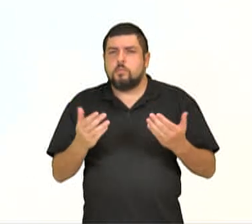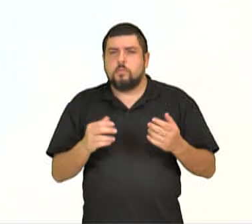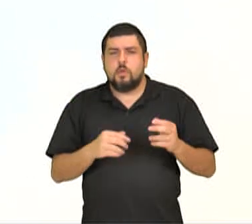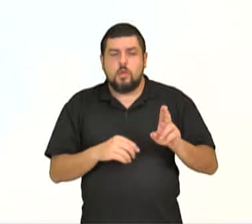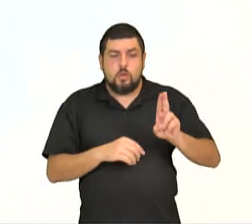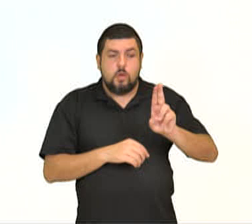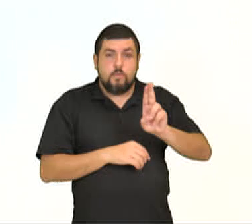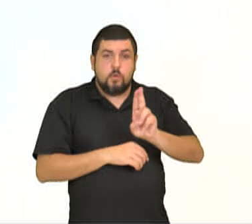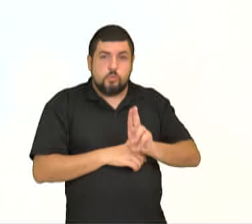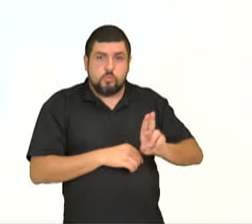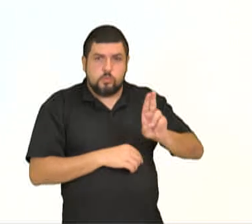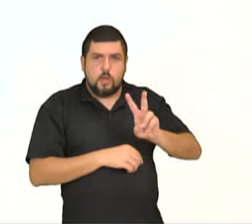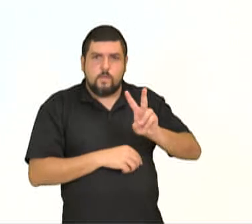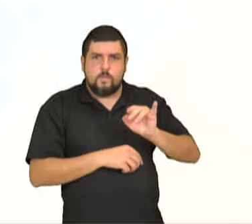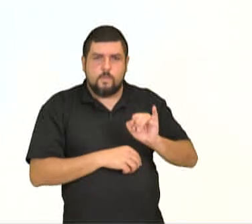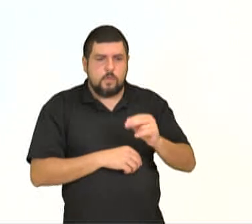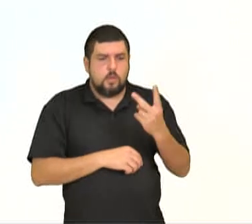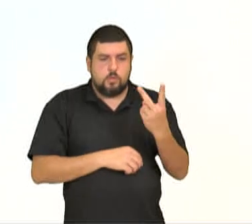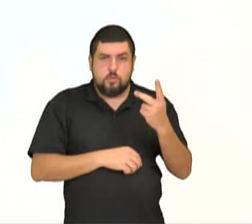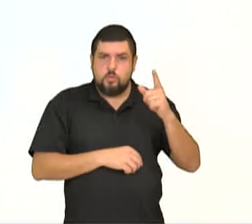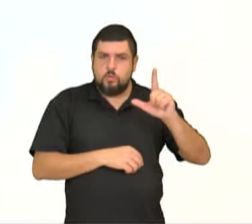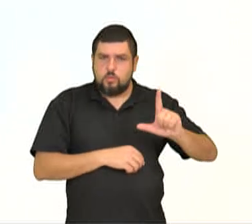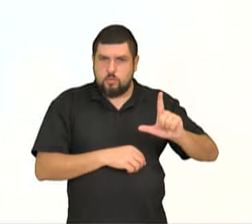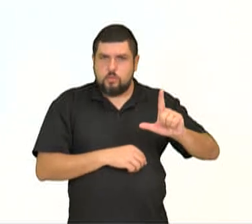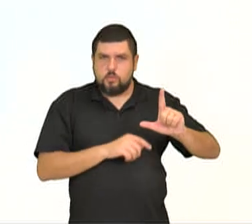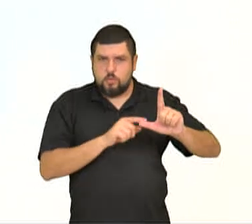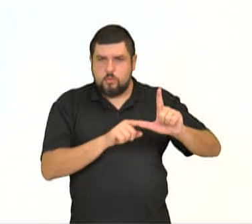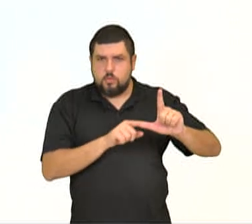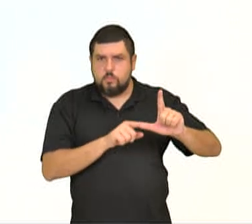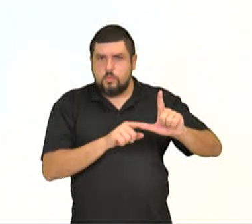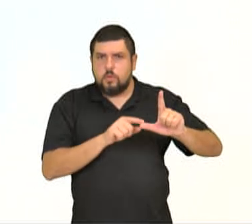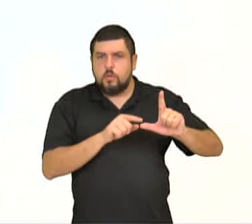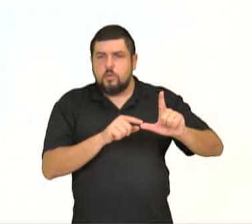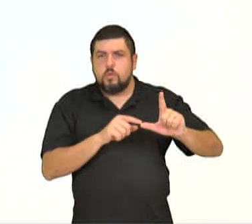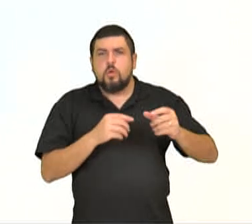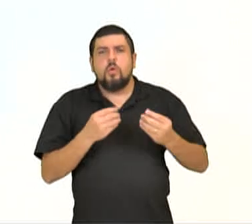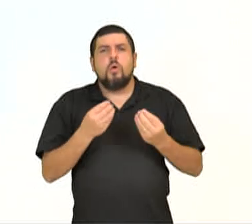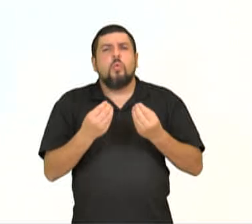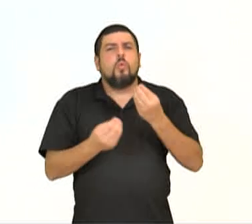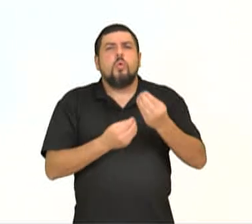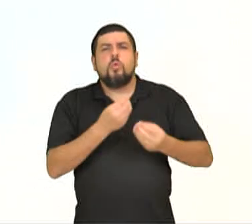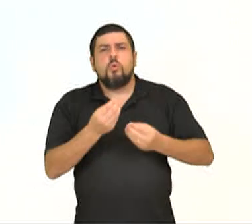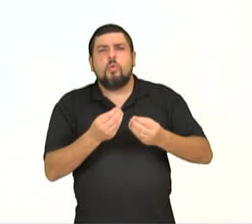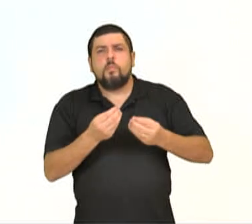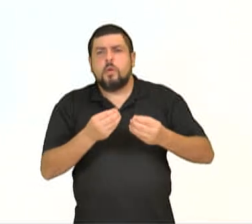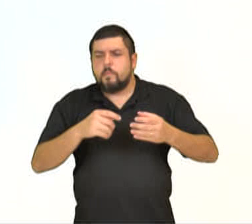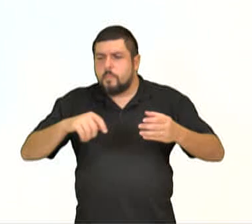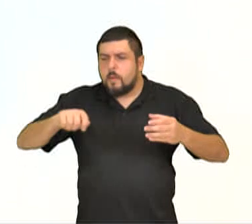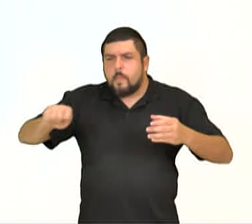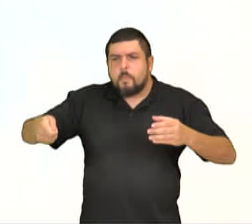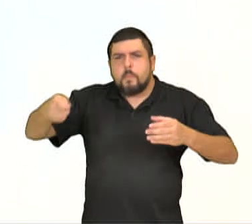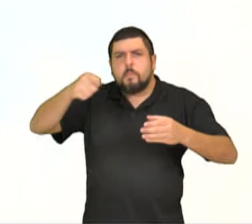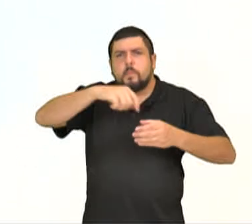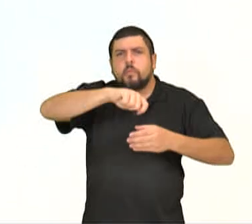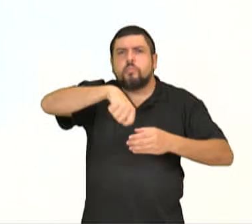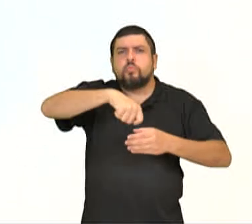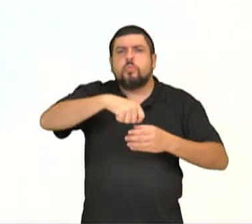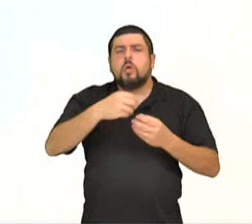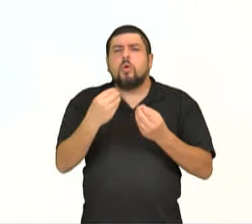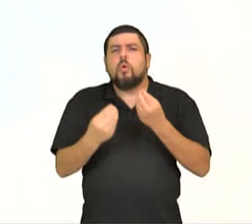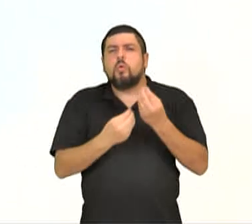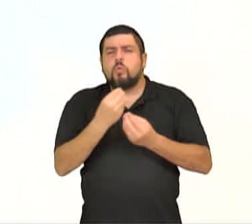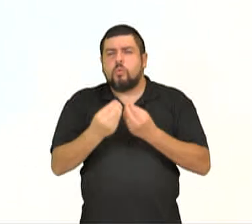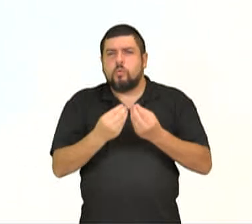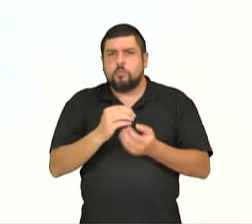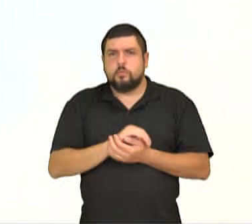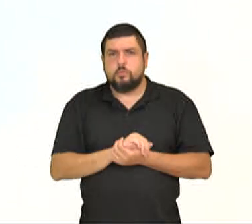da solução de ácido sulfúrico no experimento em questão, como ele deve proceder para preparar essa solução? Então, vamos